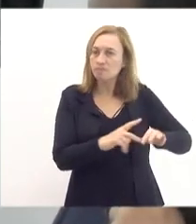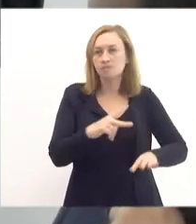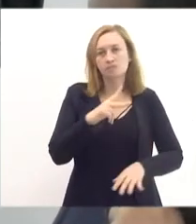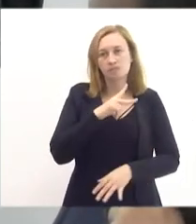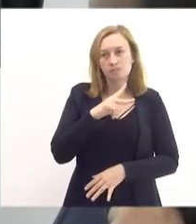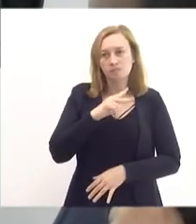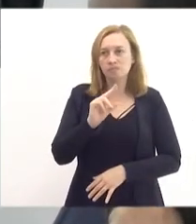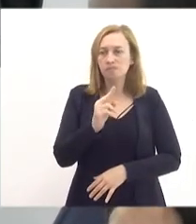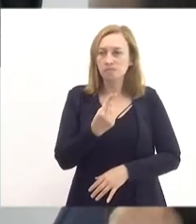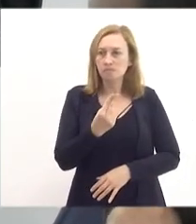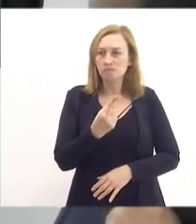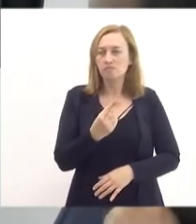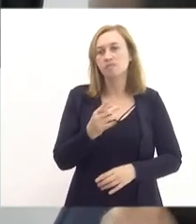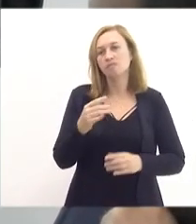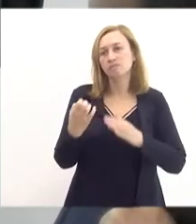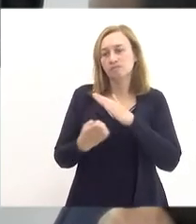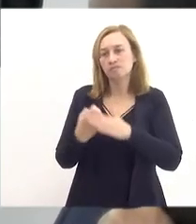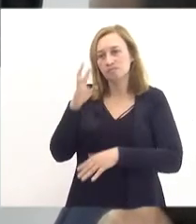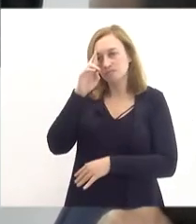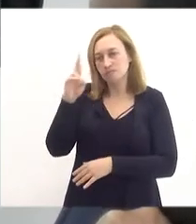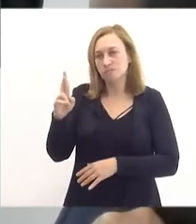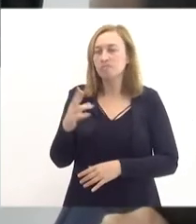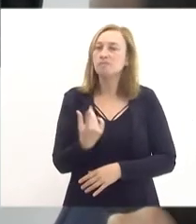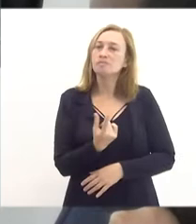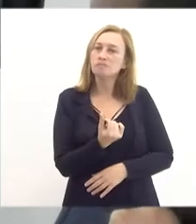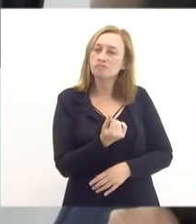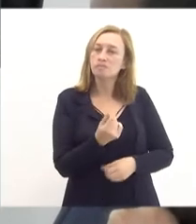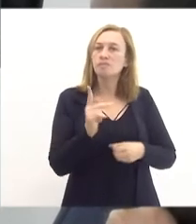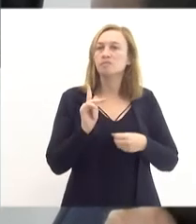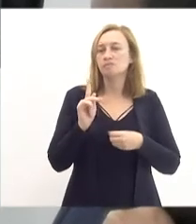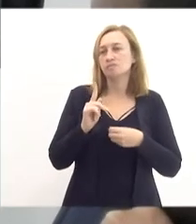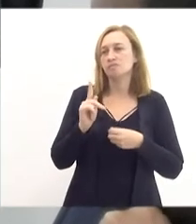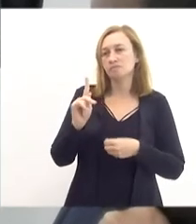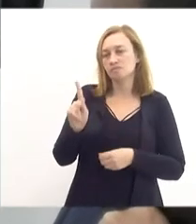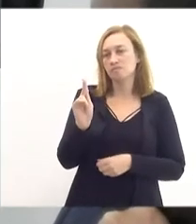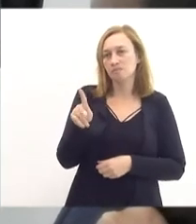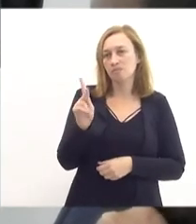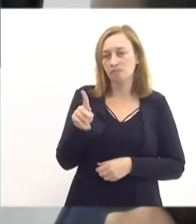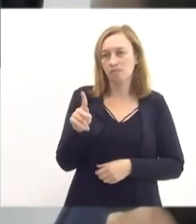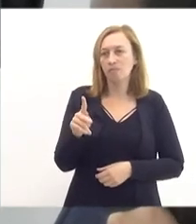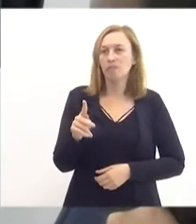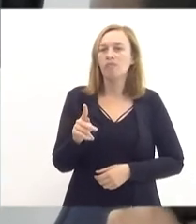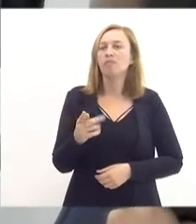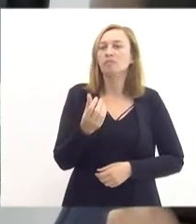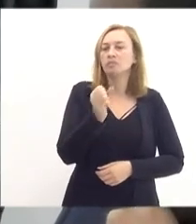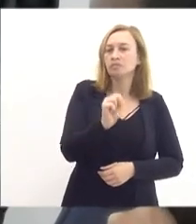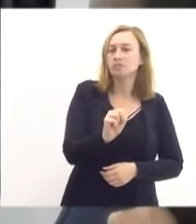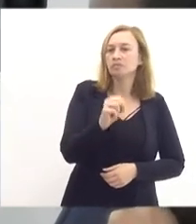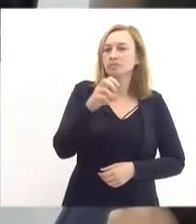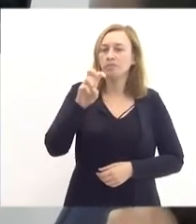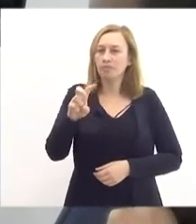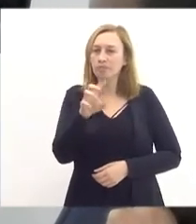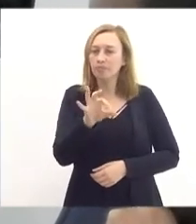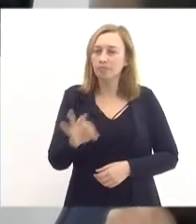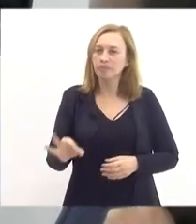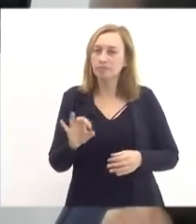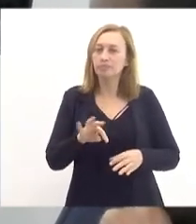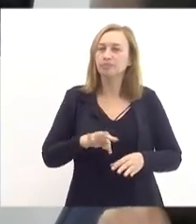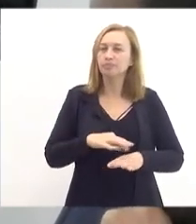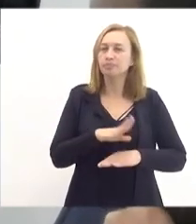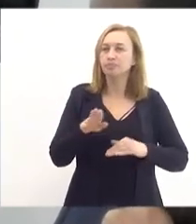e patronais e o dinheiro do ROD per participação especial, que é 85% aproximadamente de tudo que se arrecada, não